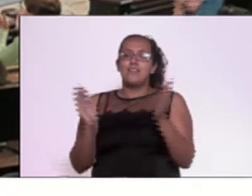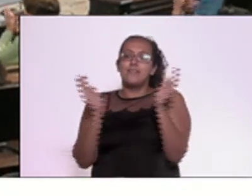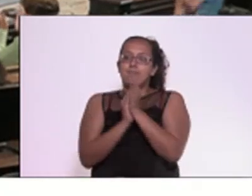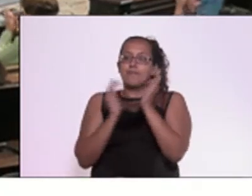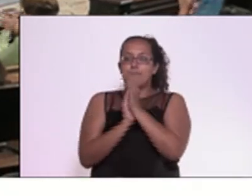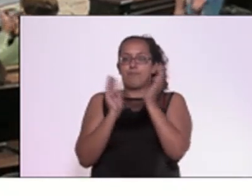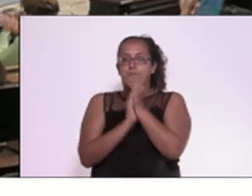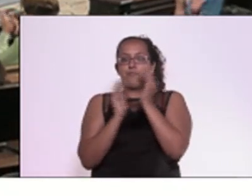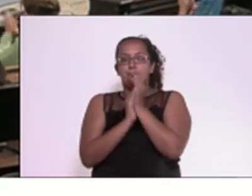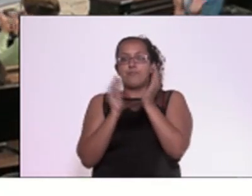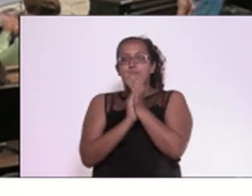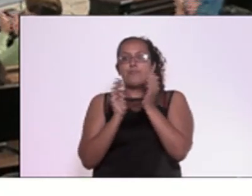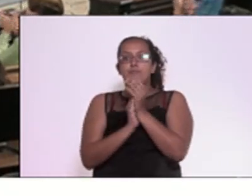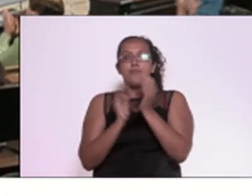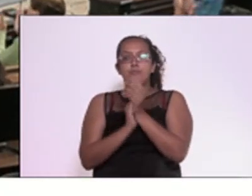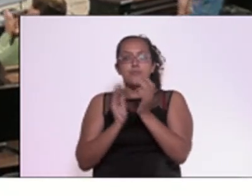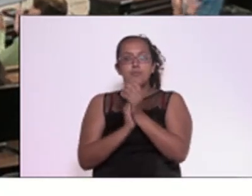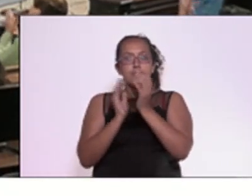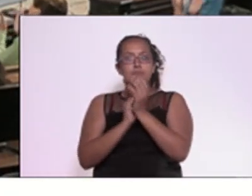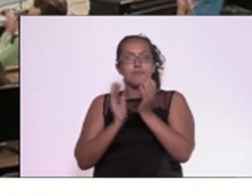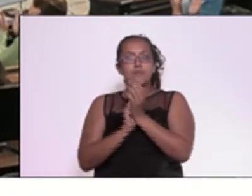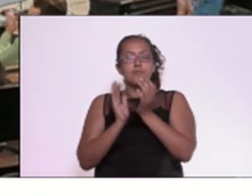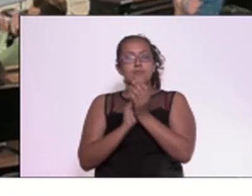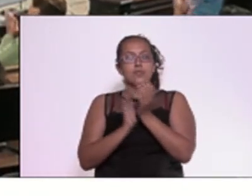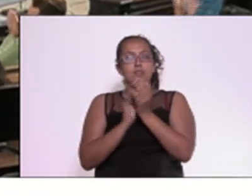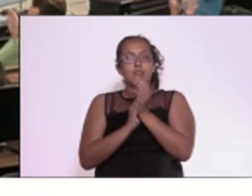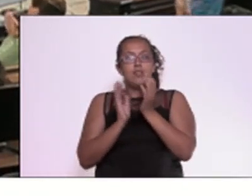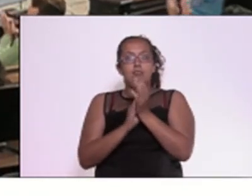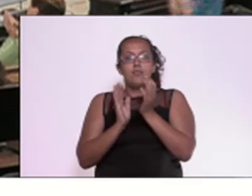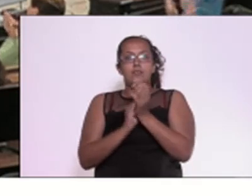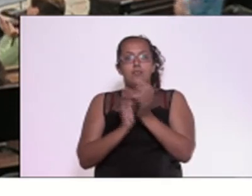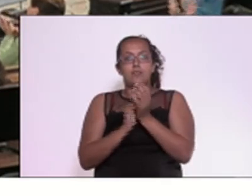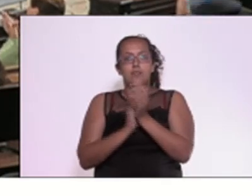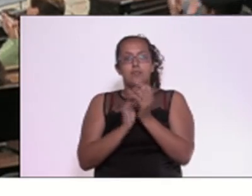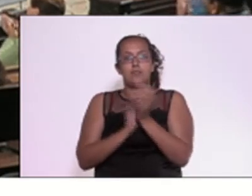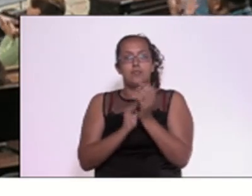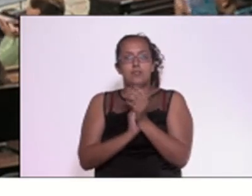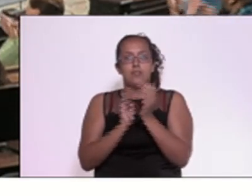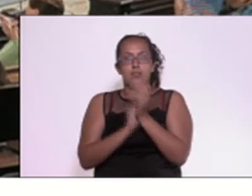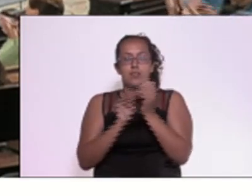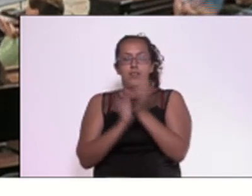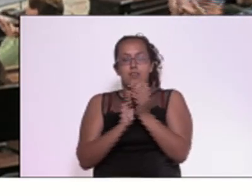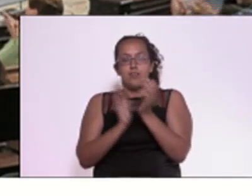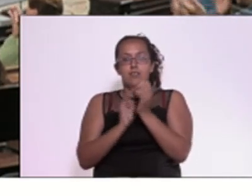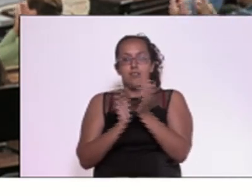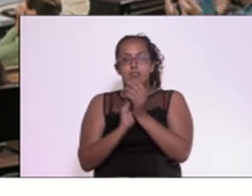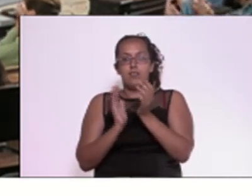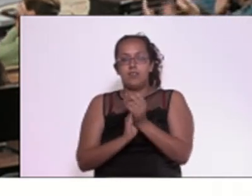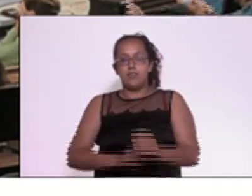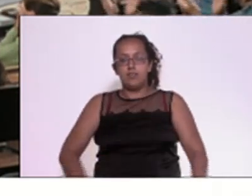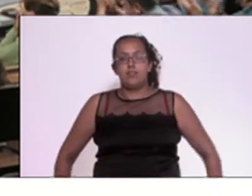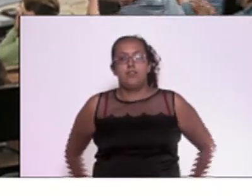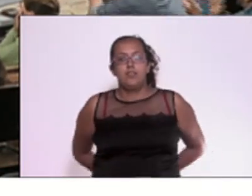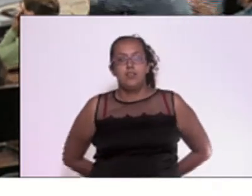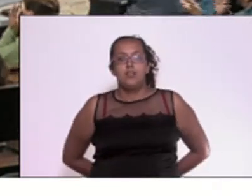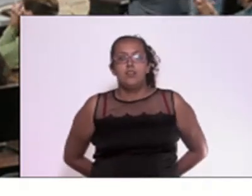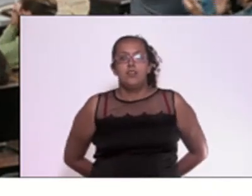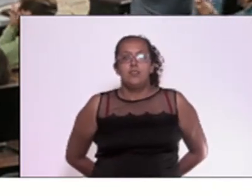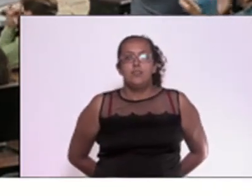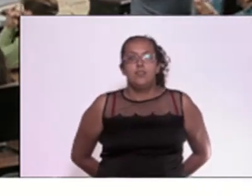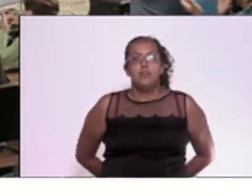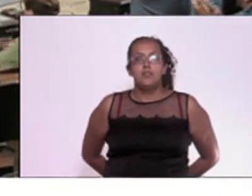era remunerado. Sequer um pirulito, uma balinha ou coisa parecida. Meu pai teve uma loja